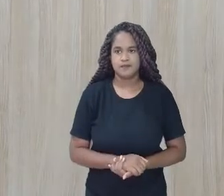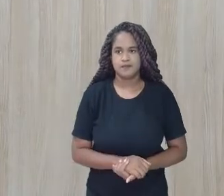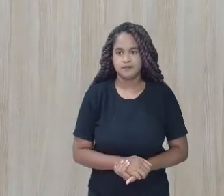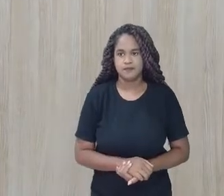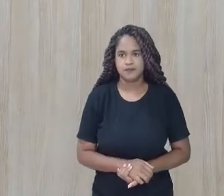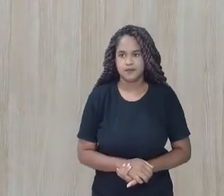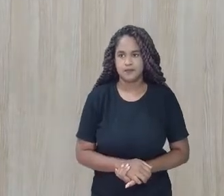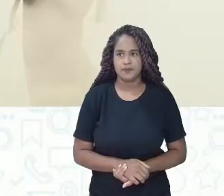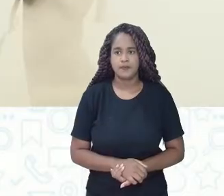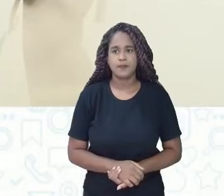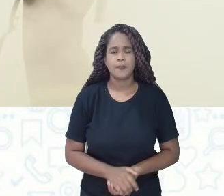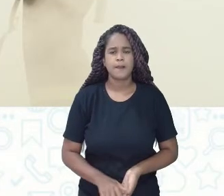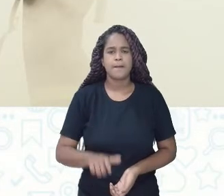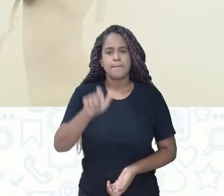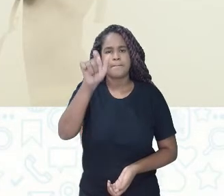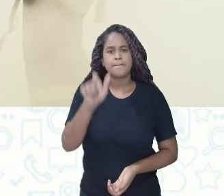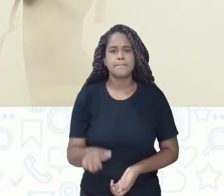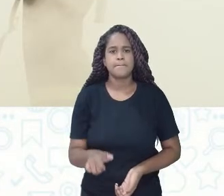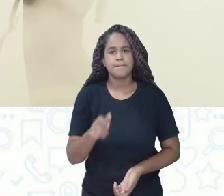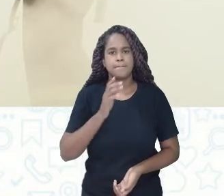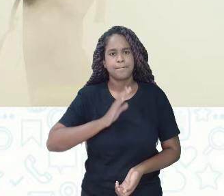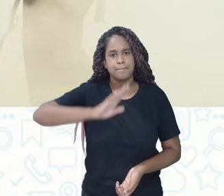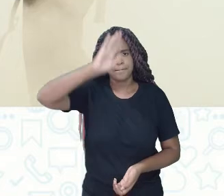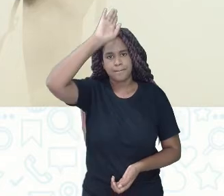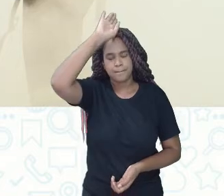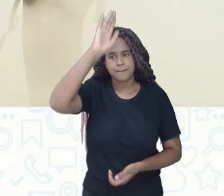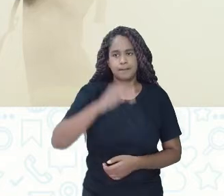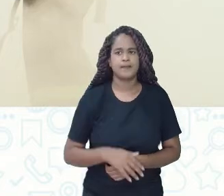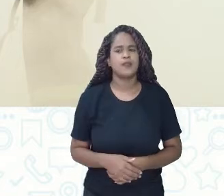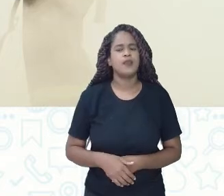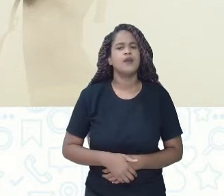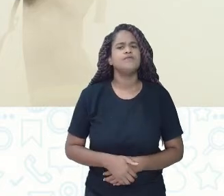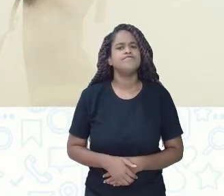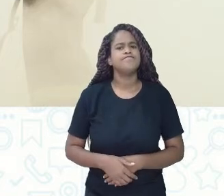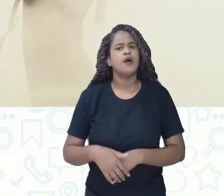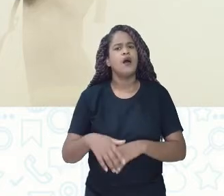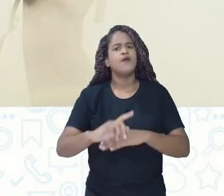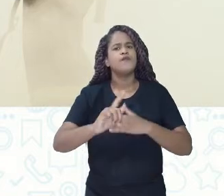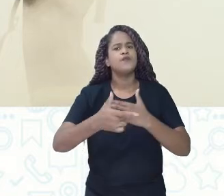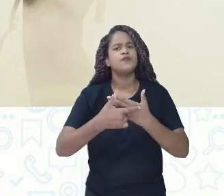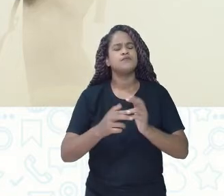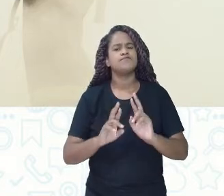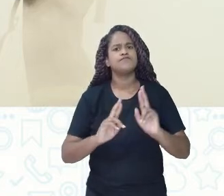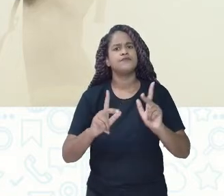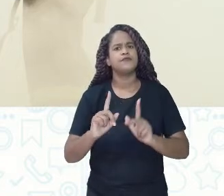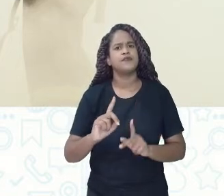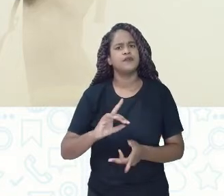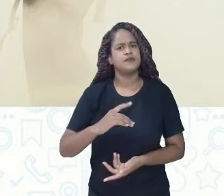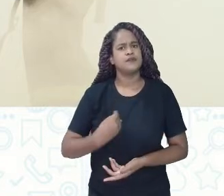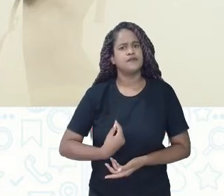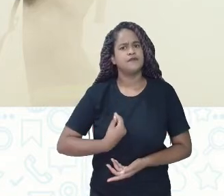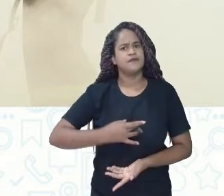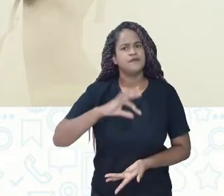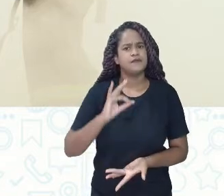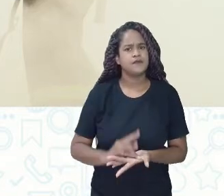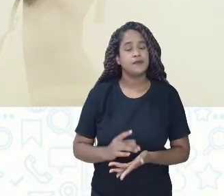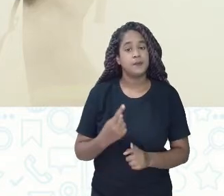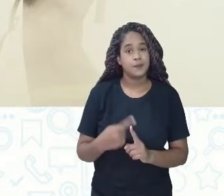E sobre a figura do bombeiro? Neste livro, ele tem sua função completamente invertida na narrativa, né? Ao invés de apagar o